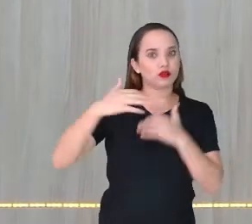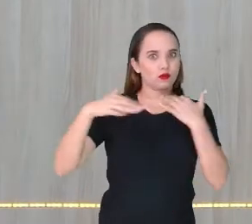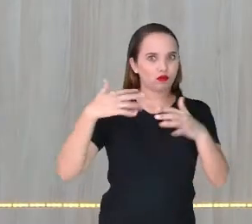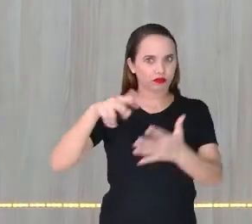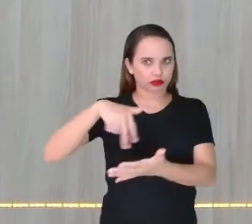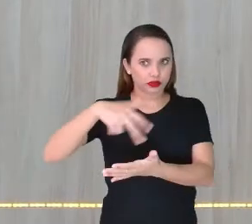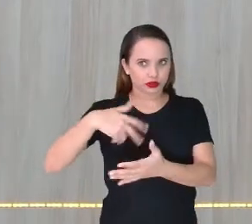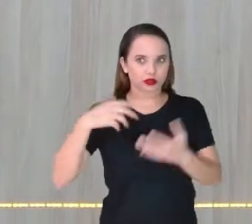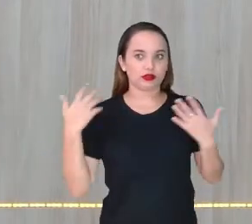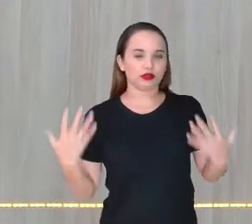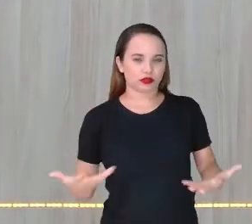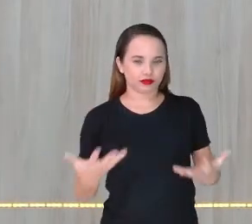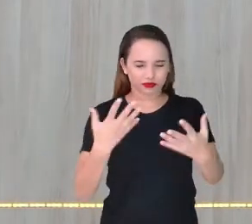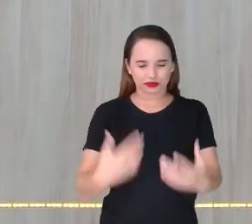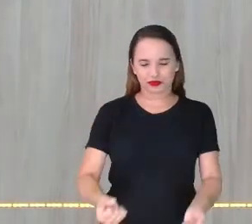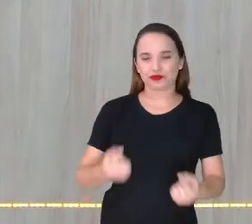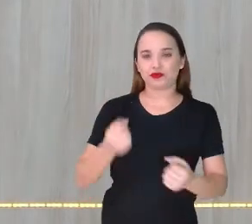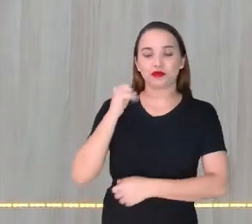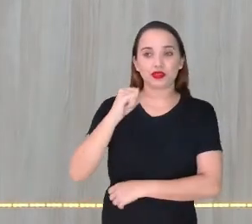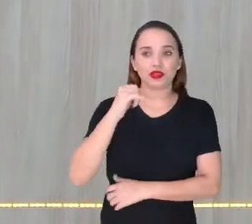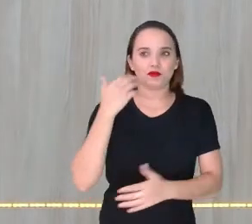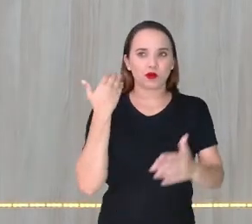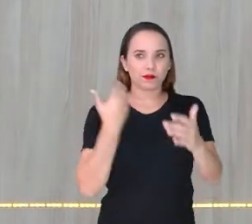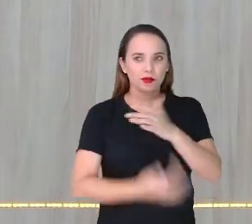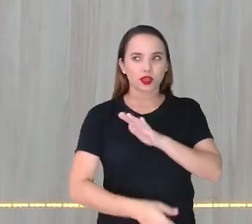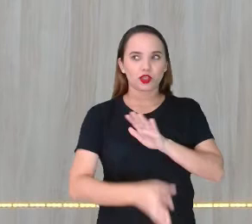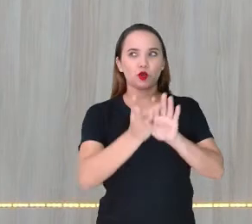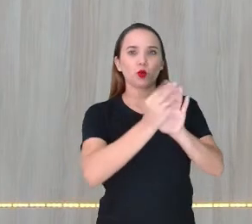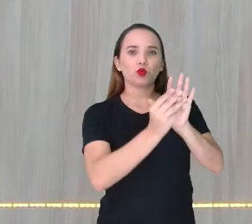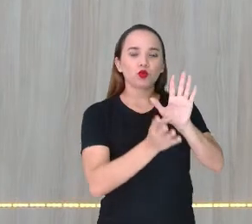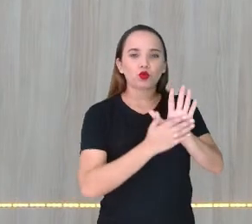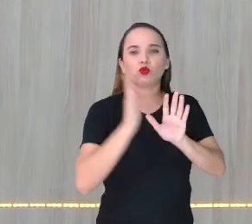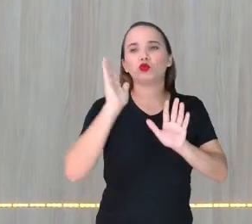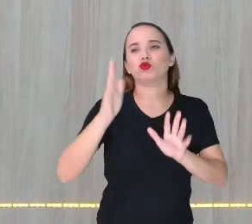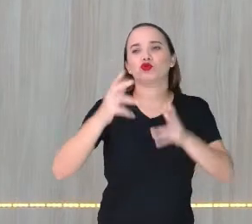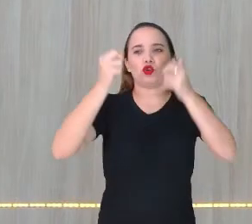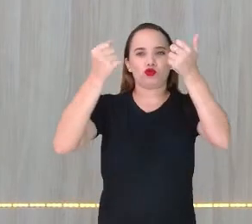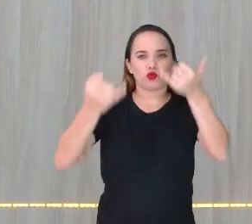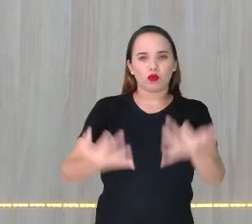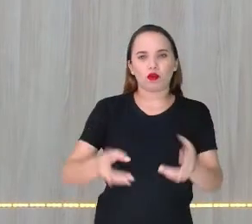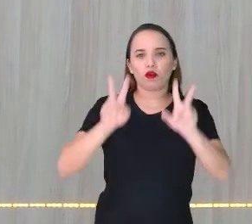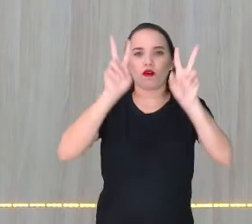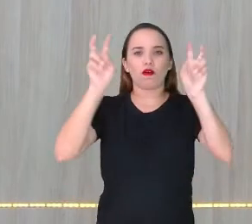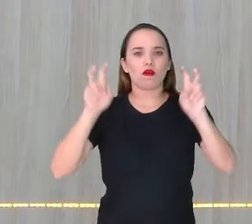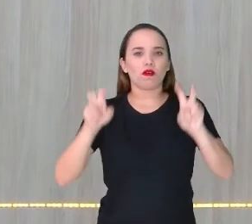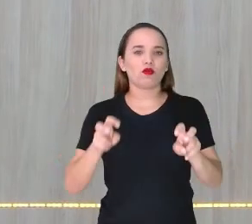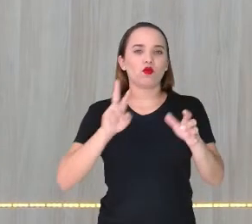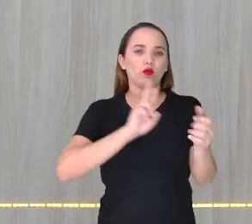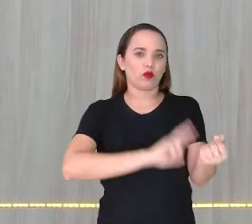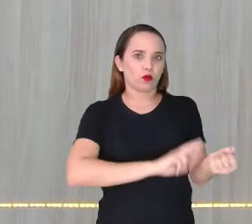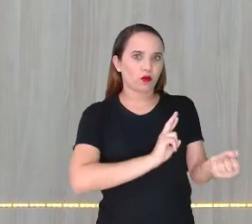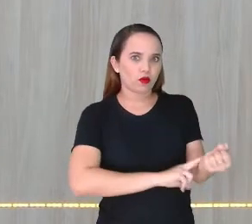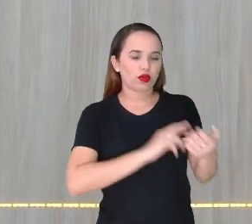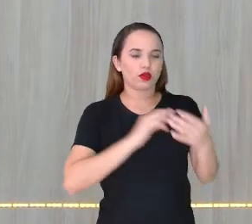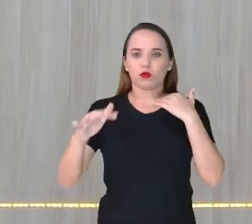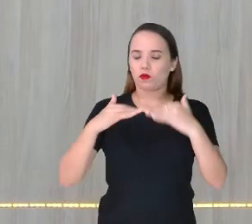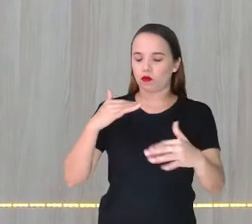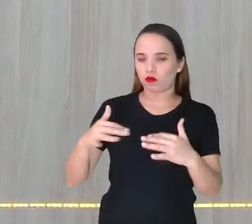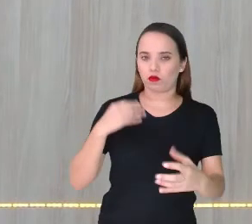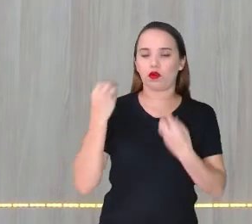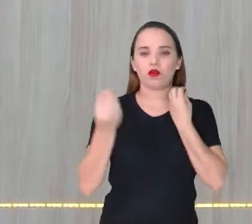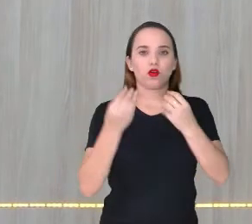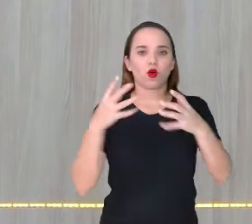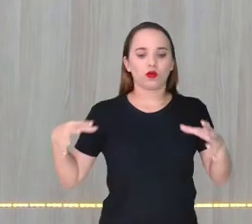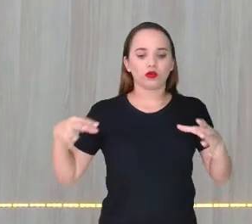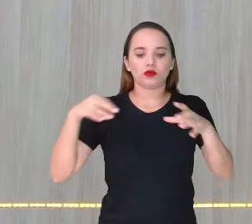você perdeu a aula passada, onde eu expliquei sobre o que é o ritmo, o que é o movimento, né, como é que a gente ensina